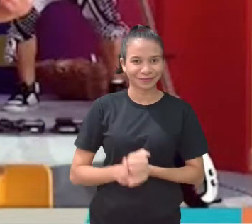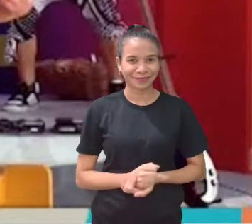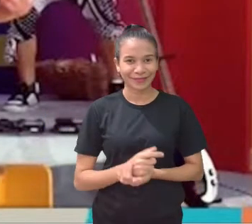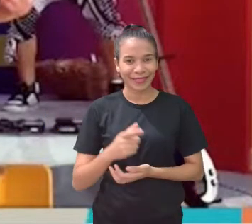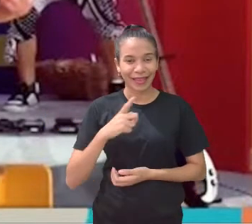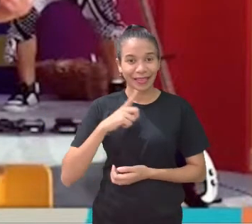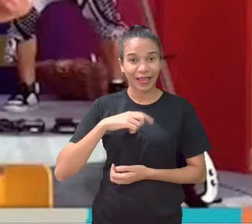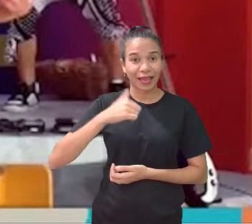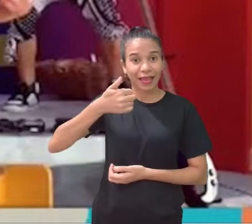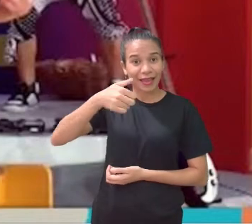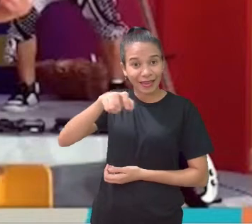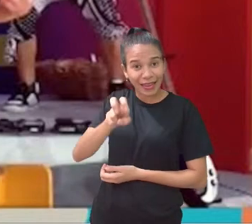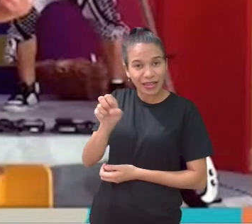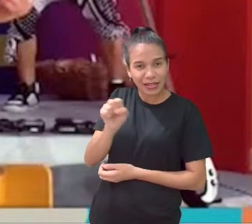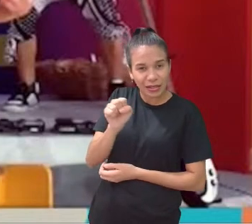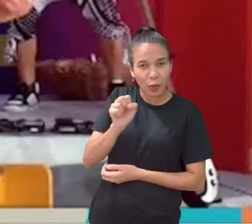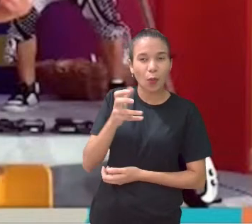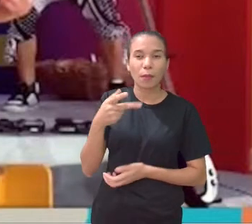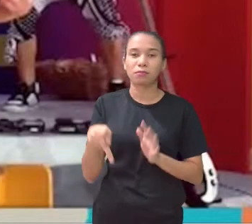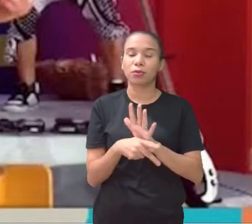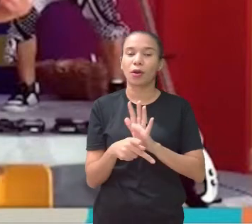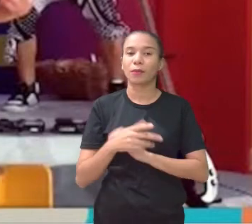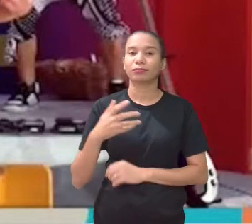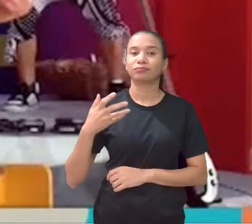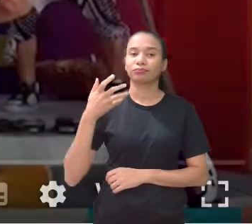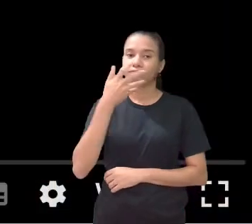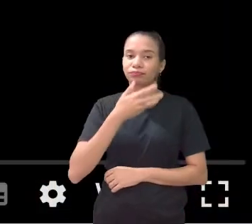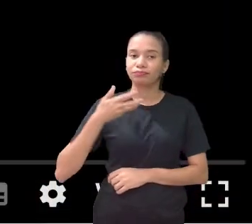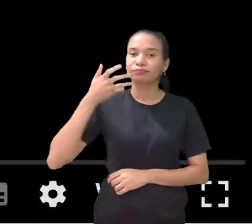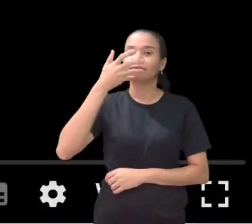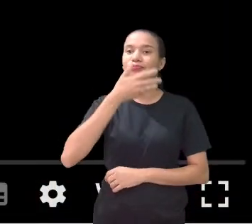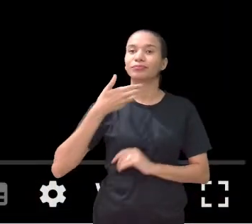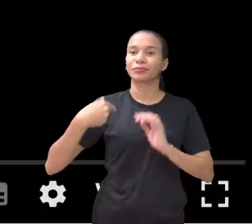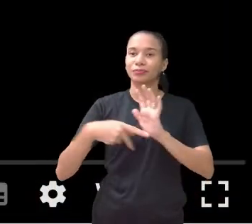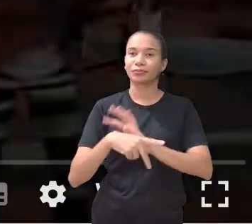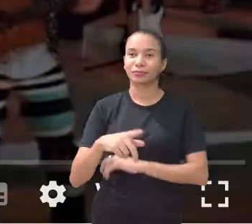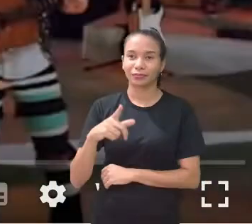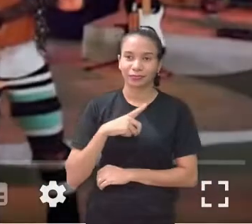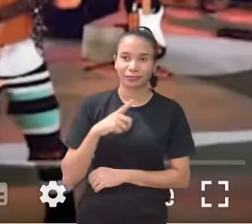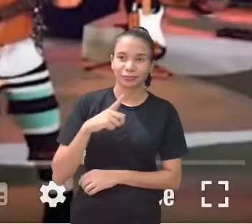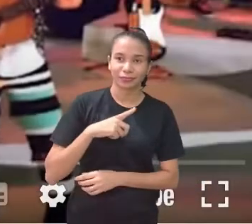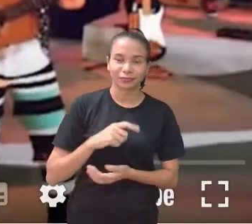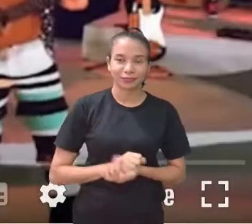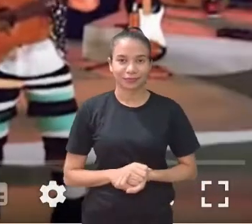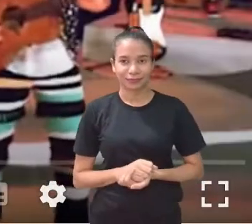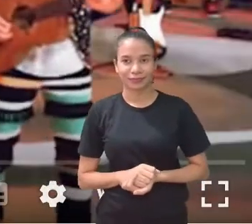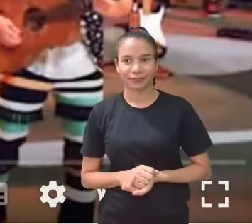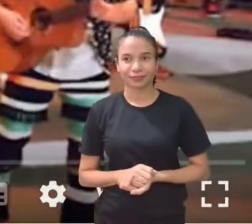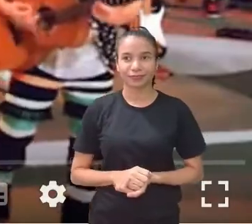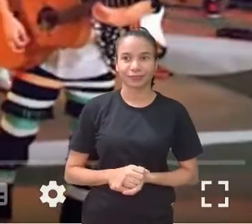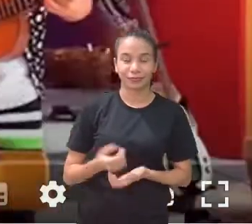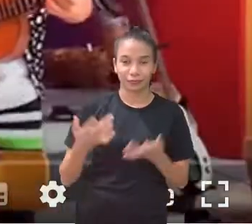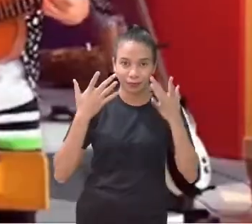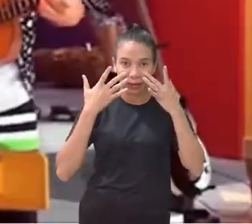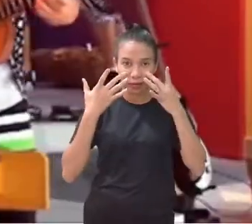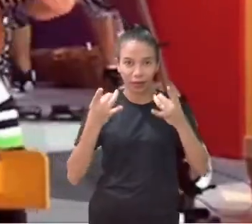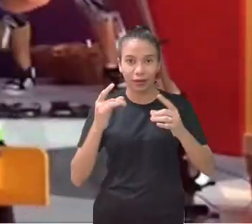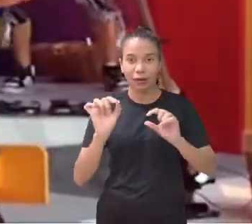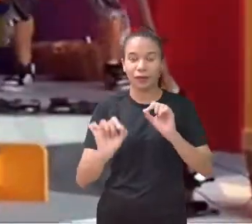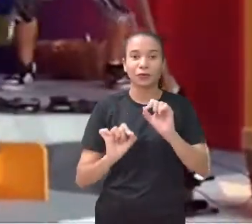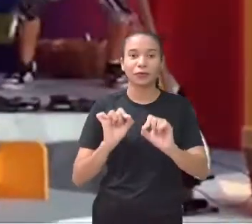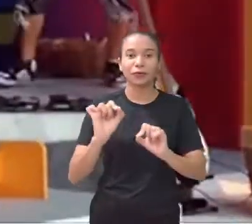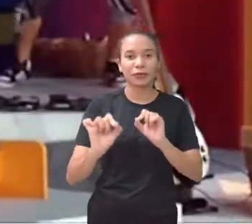uns 15 segundinhos aí dessa música, né? Então presta atenção